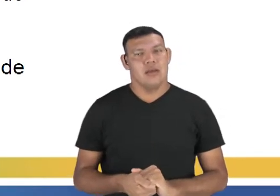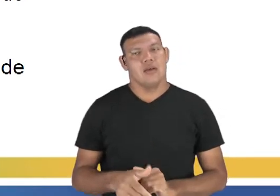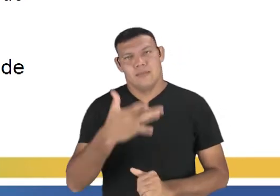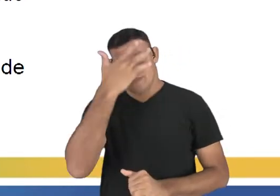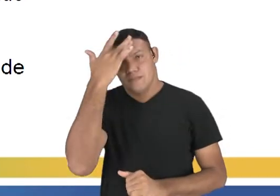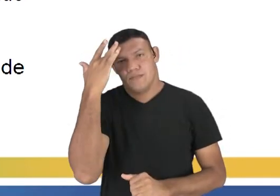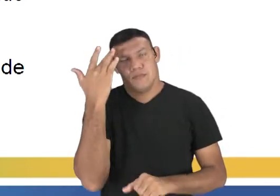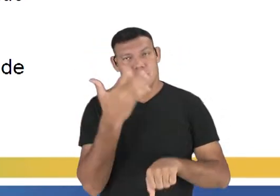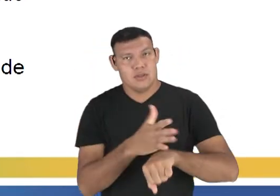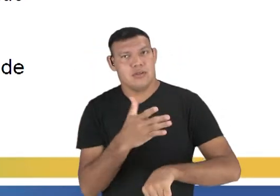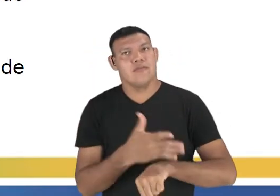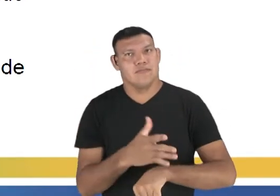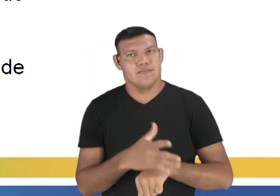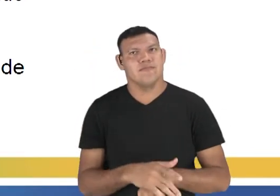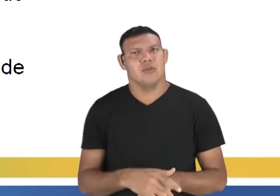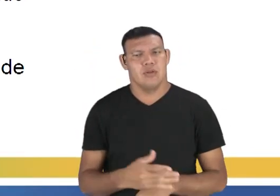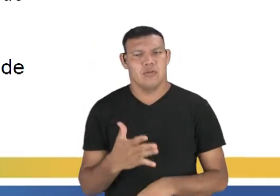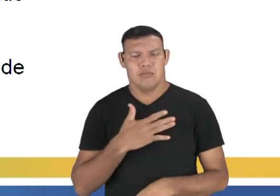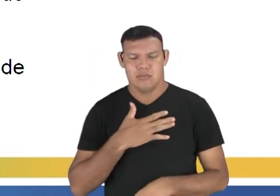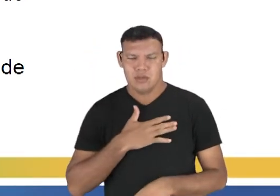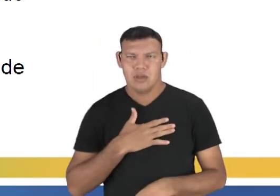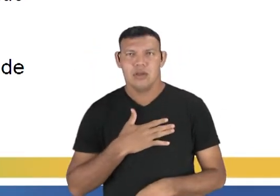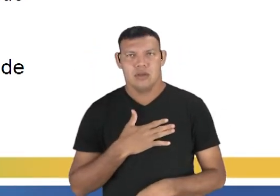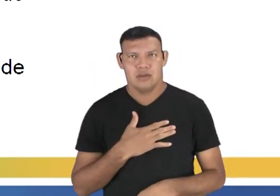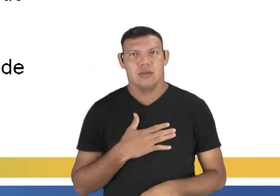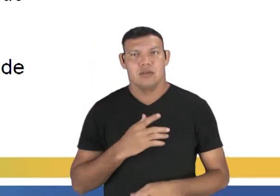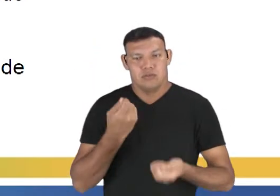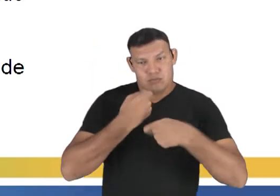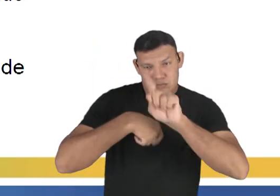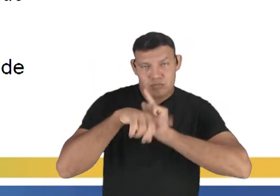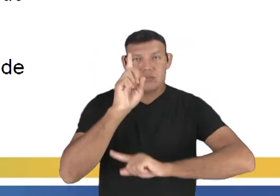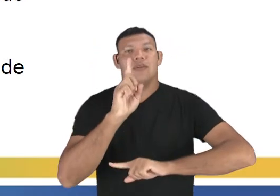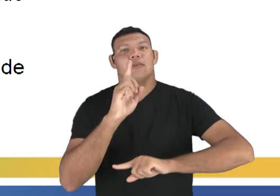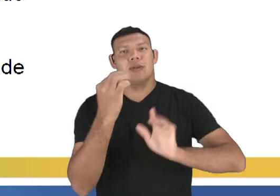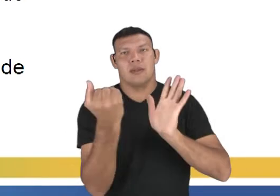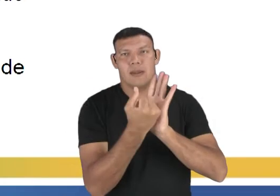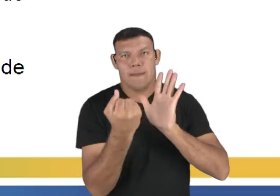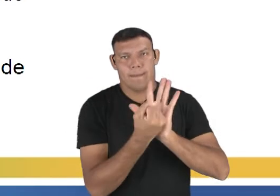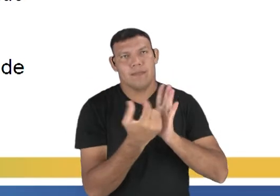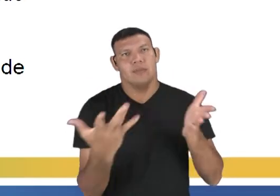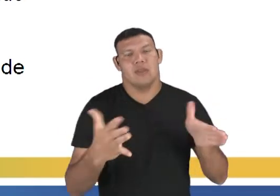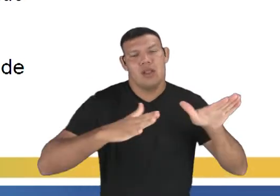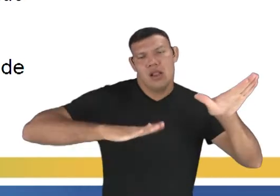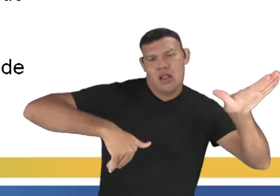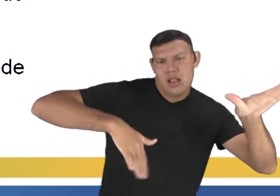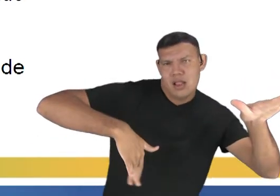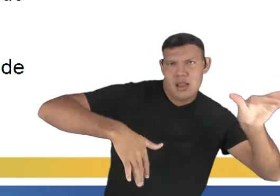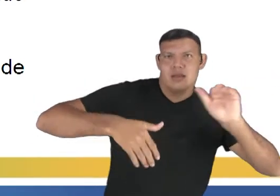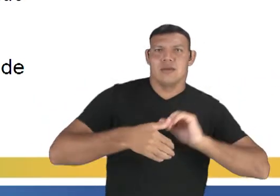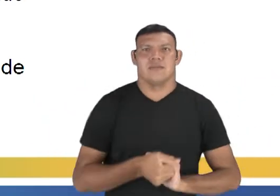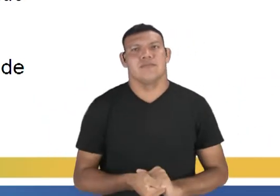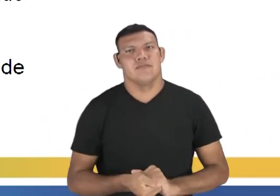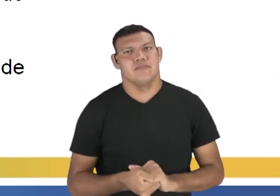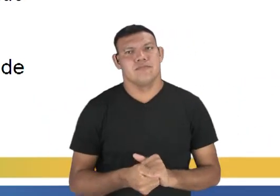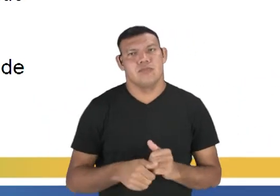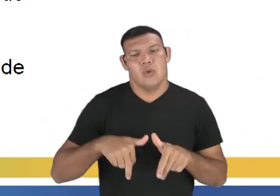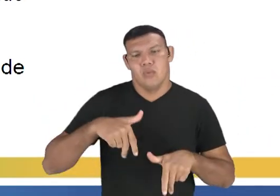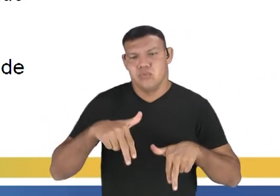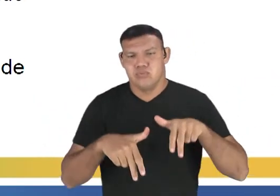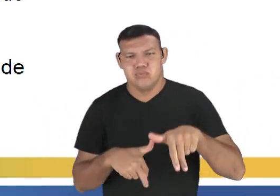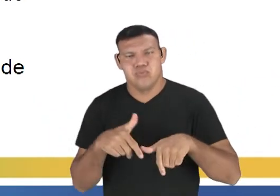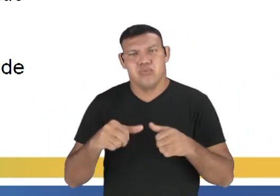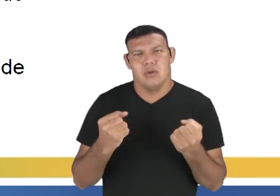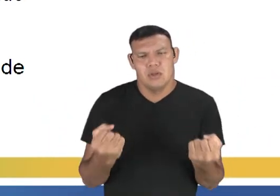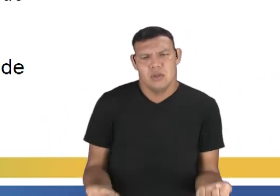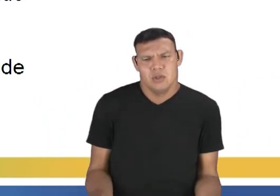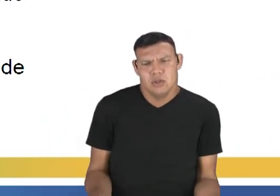de marca, ele compete com ele mesmo. Ele tem que superar uma determinada marca. Pode ser na natação, pode ser no atletismo, levantamento